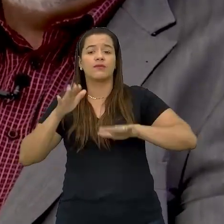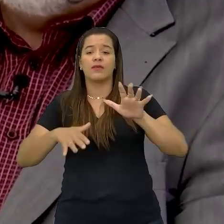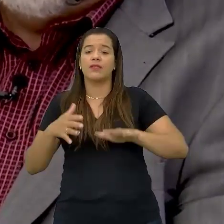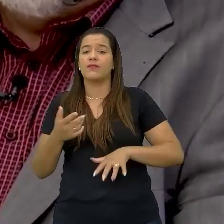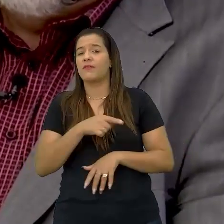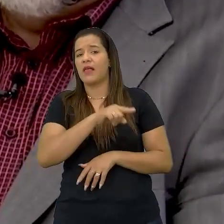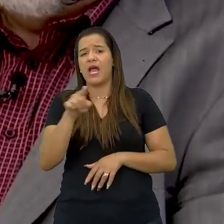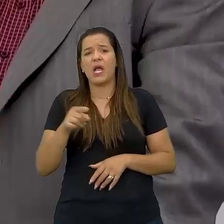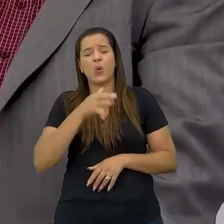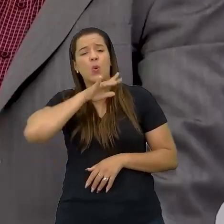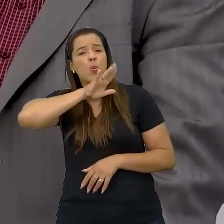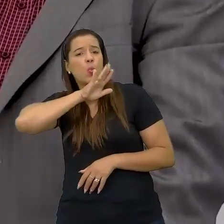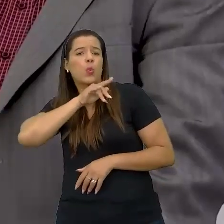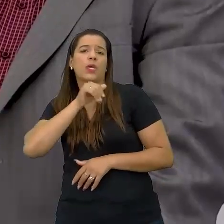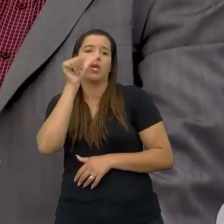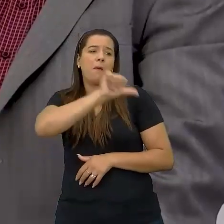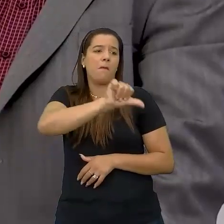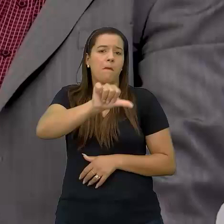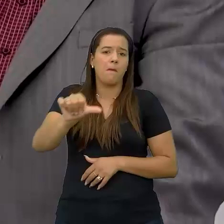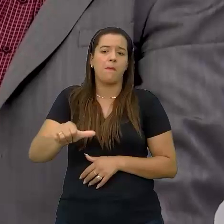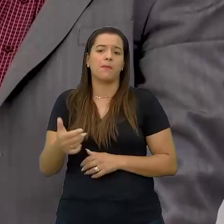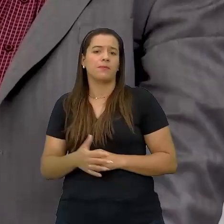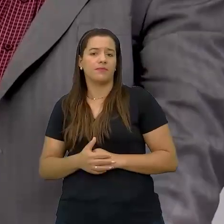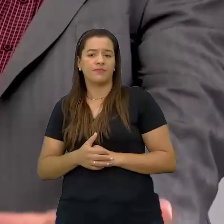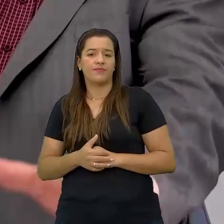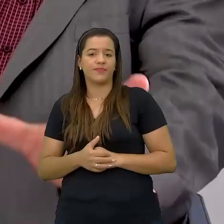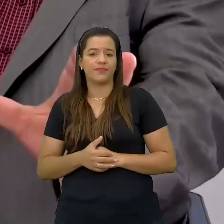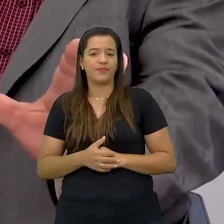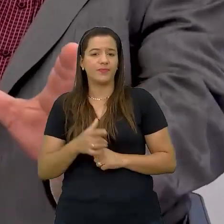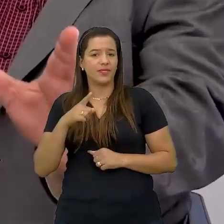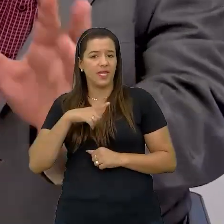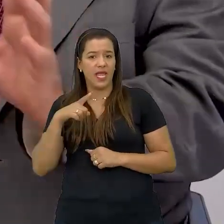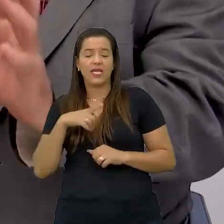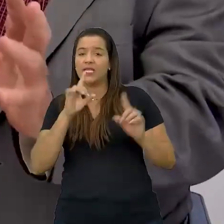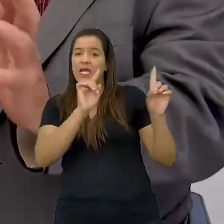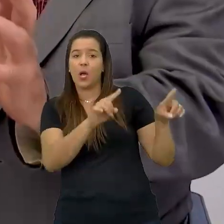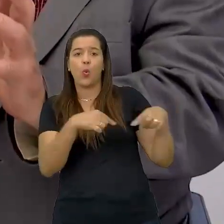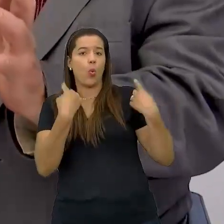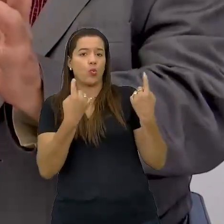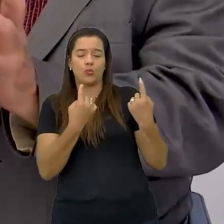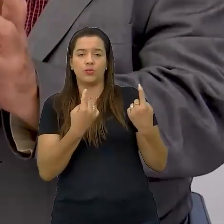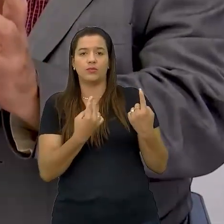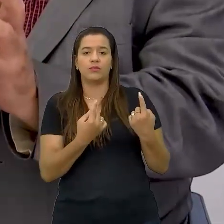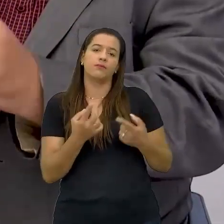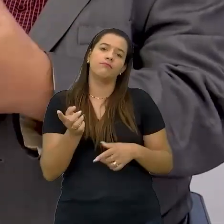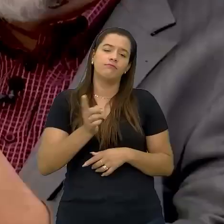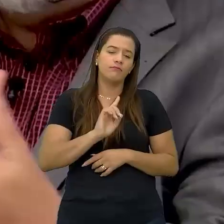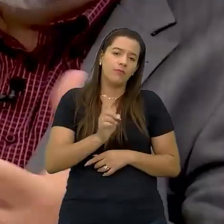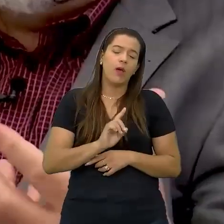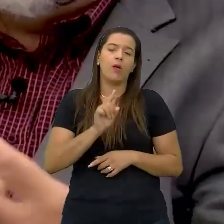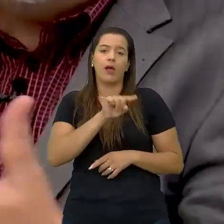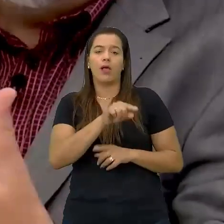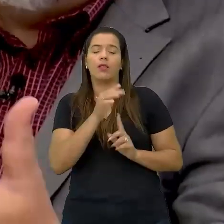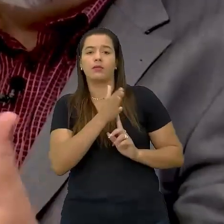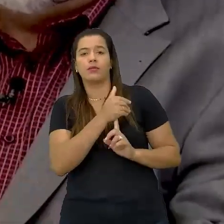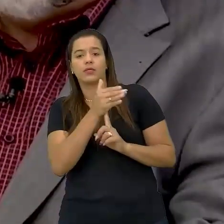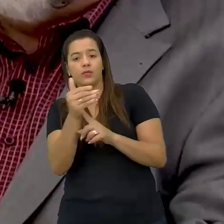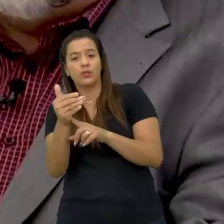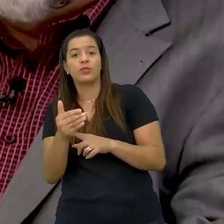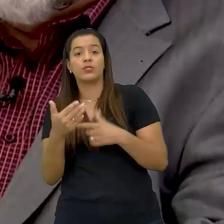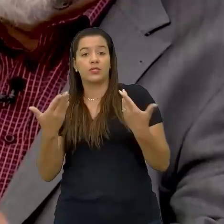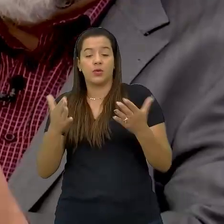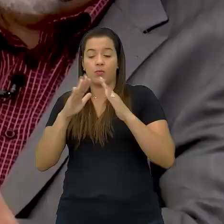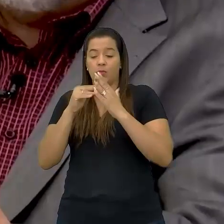estrutura satânica, né? Para usar o hebraico antigo, Satã, o adversário. Não o é, ao contrário. Por isso, uma